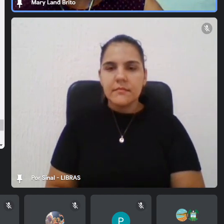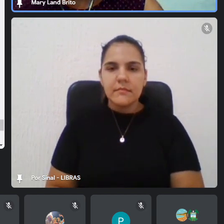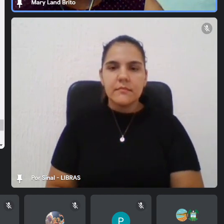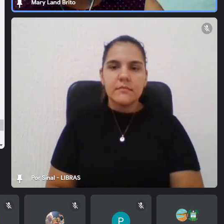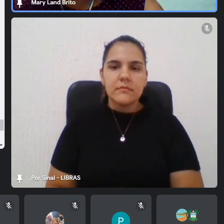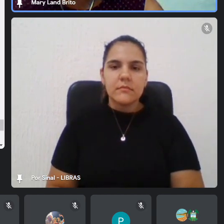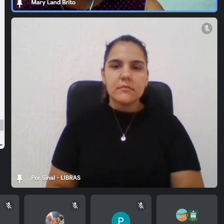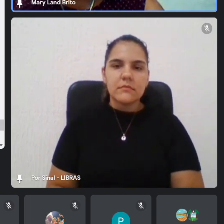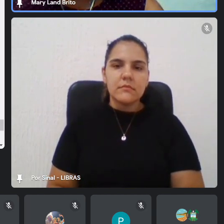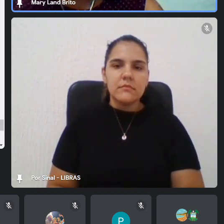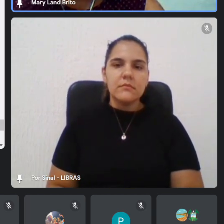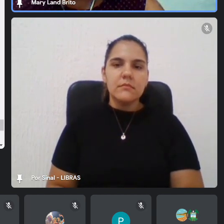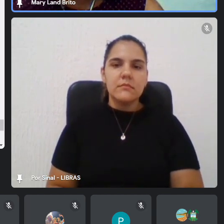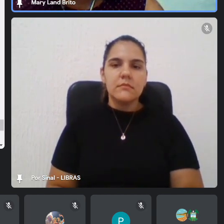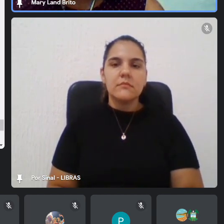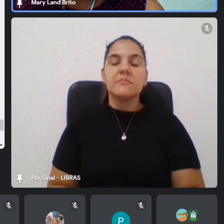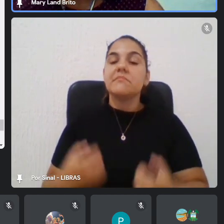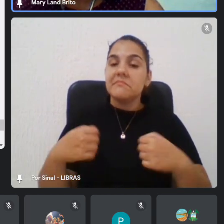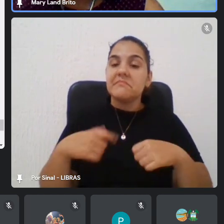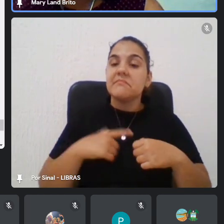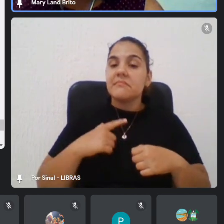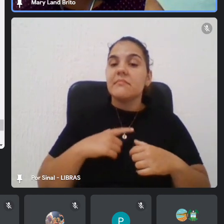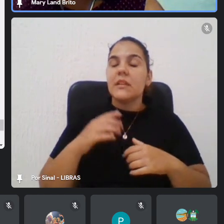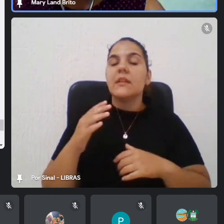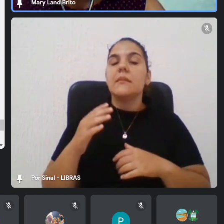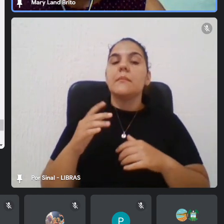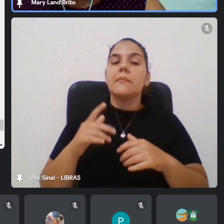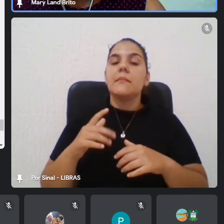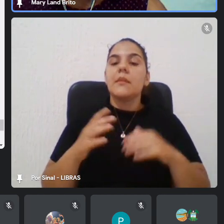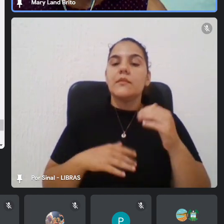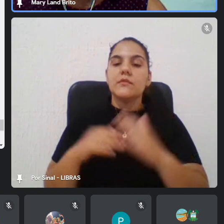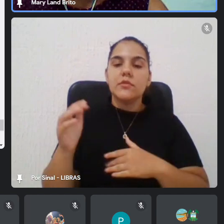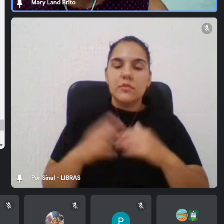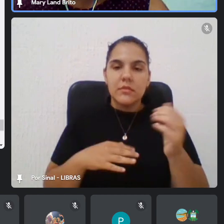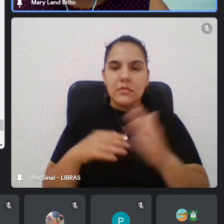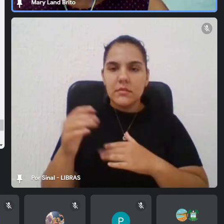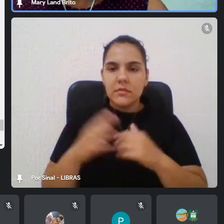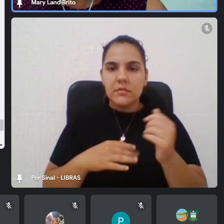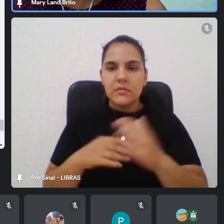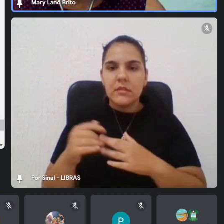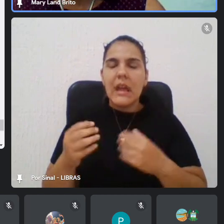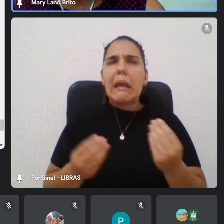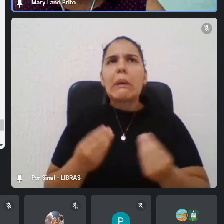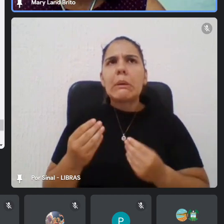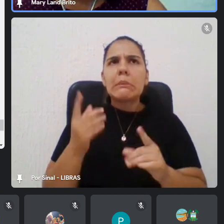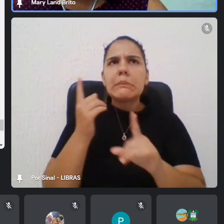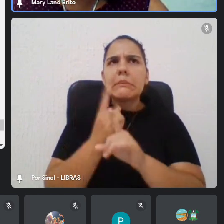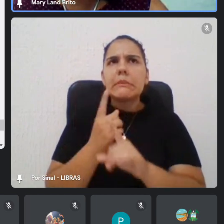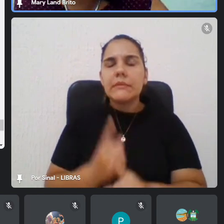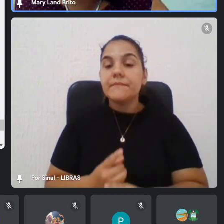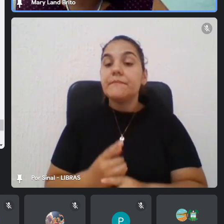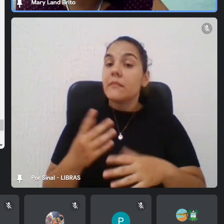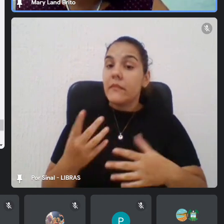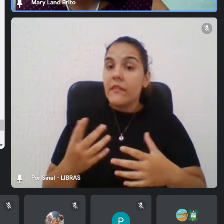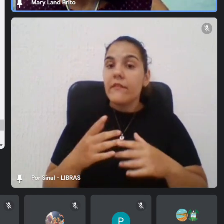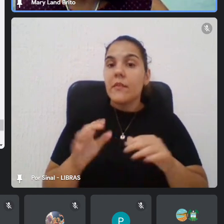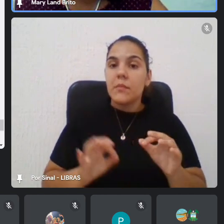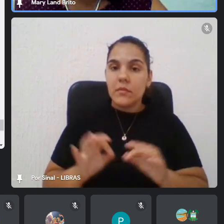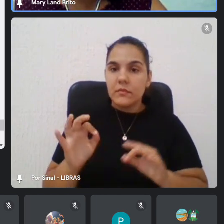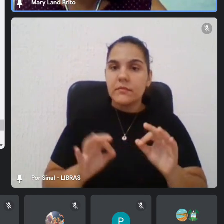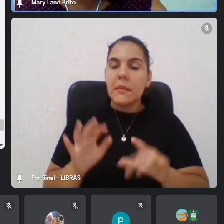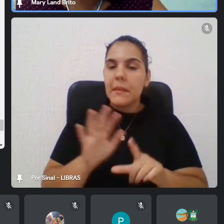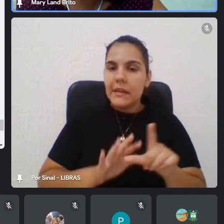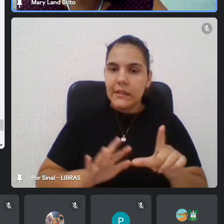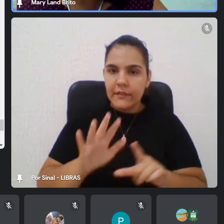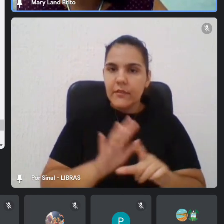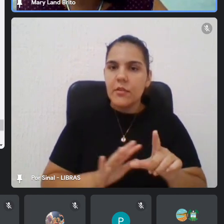E é preciso ter profissionais audiodescritores. E onde é que eu acho esses profissionais? A gente vai fazer uma plataforma onde as